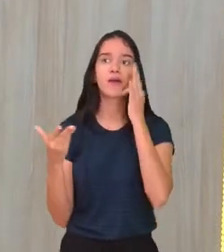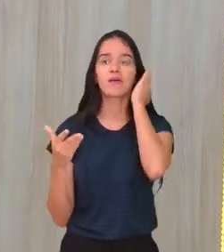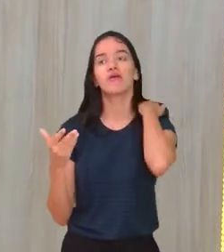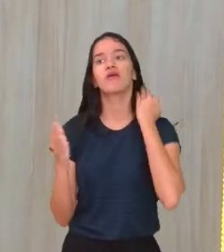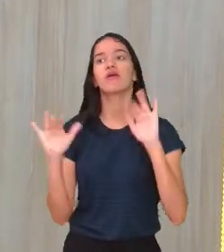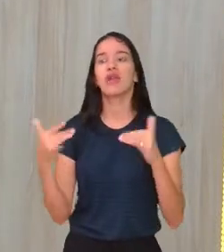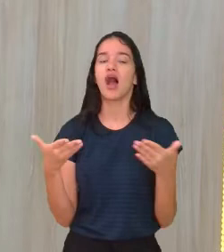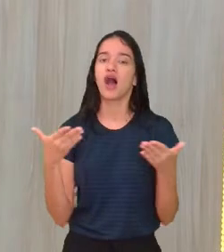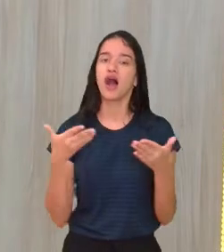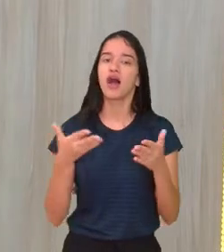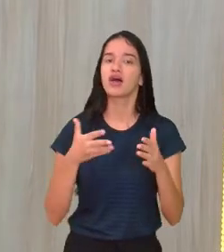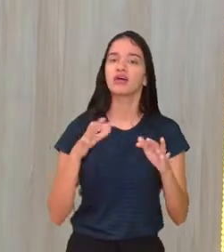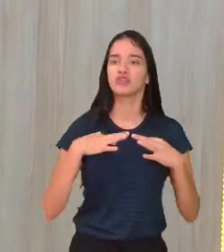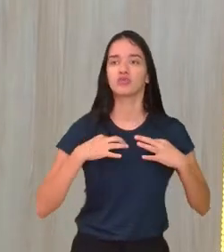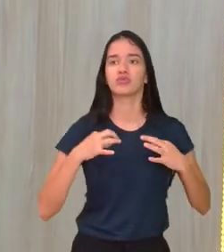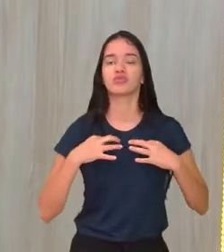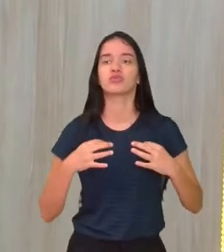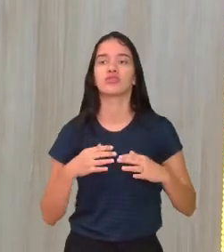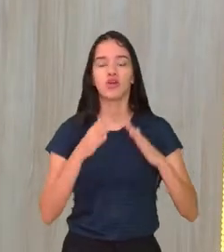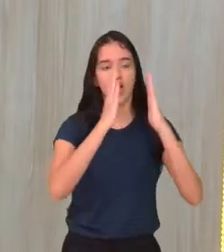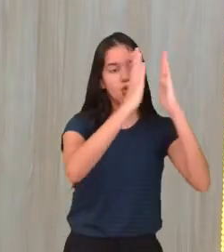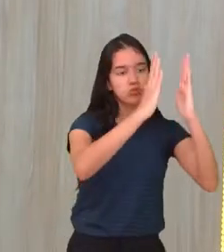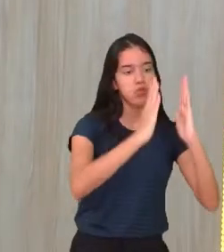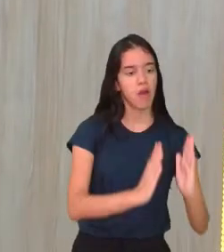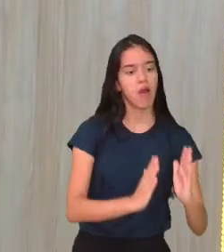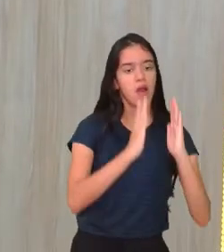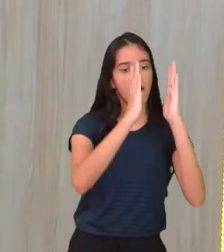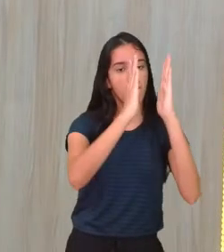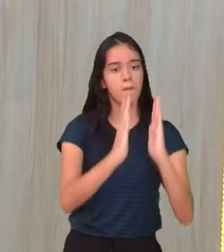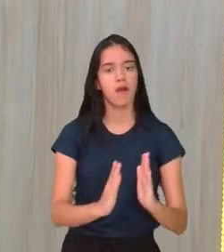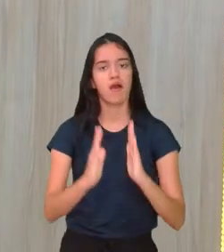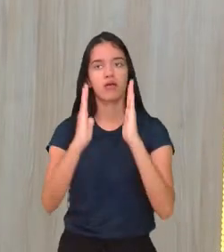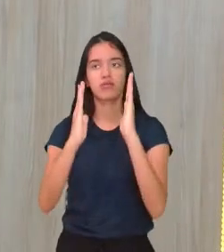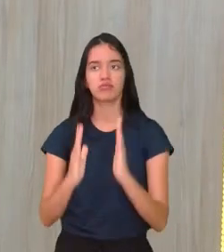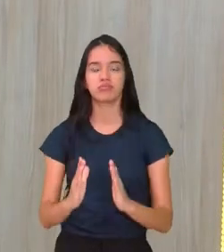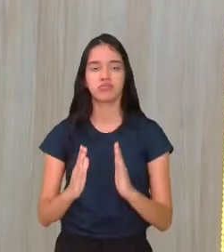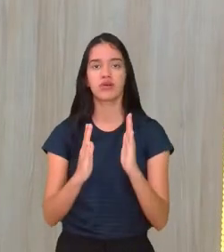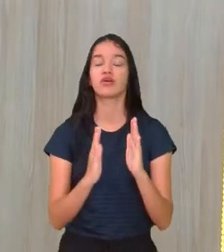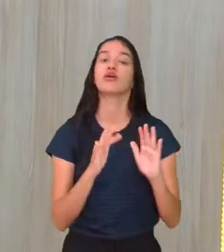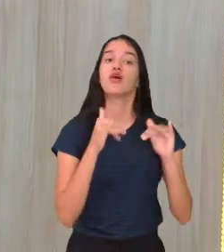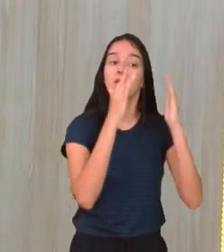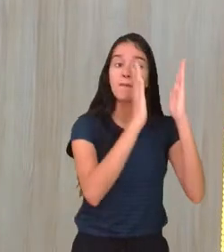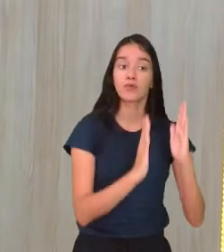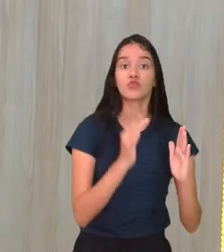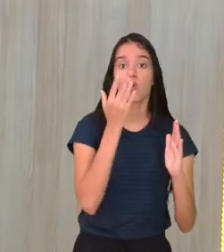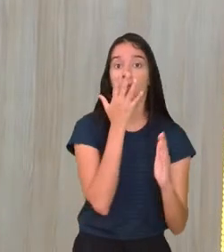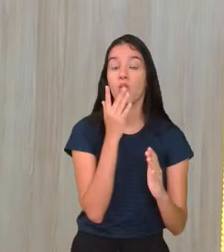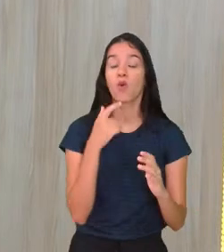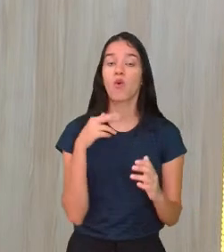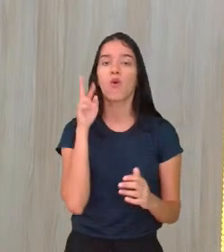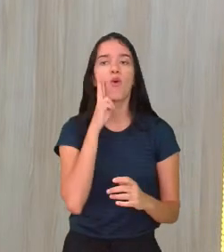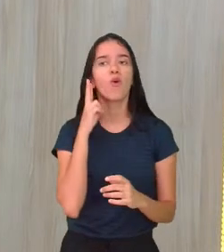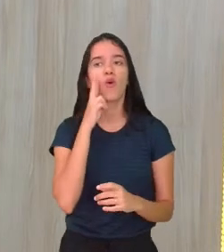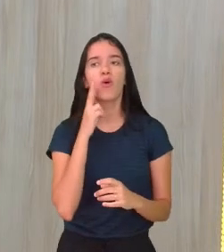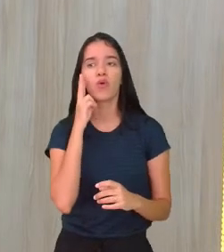mantêm intactas, tá? Então aqui, ó, blusas rosas. Blusa rosa aqui, ó.